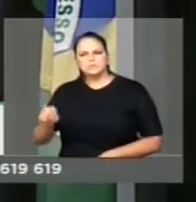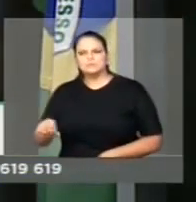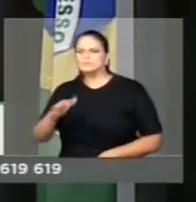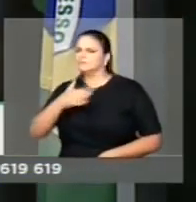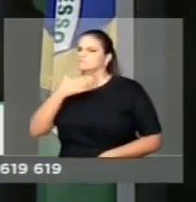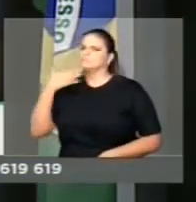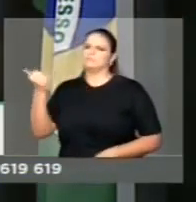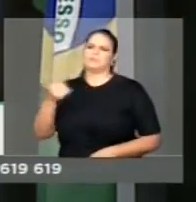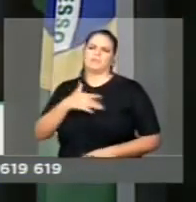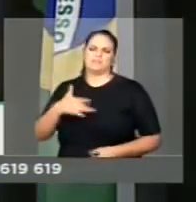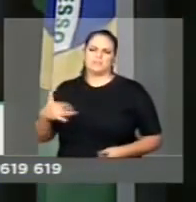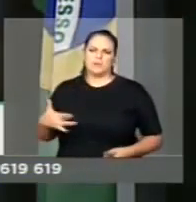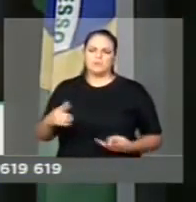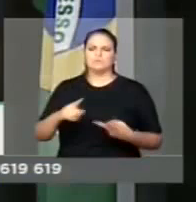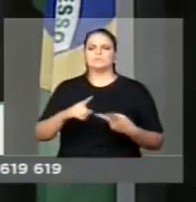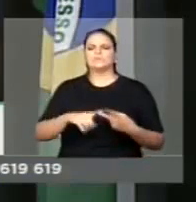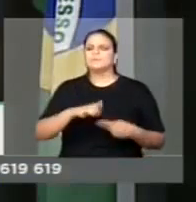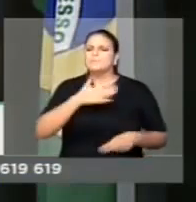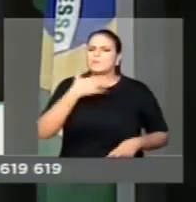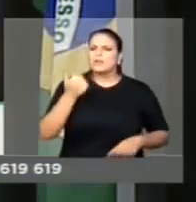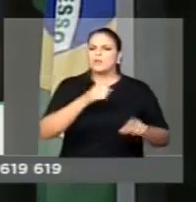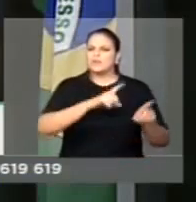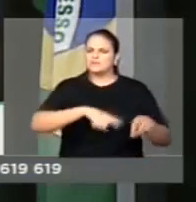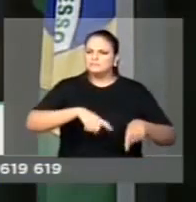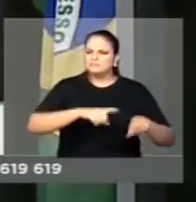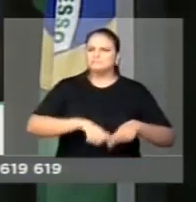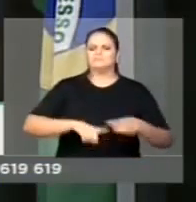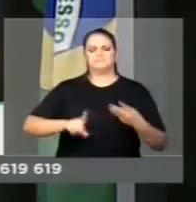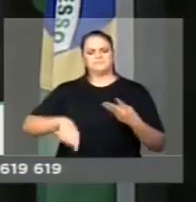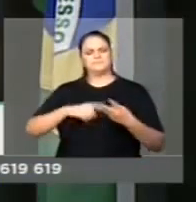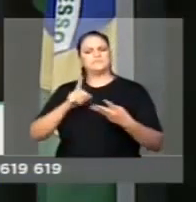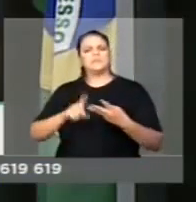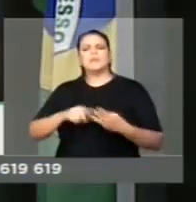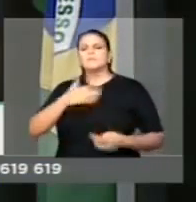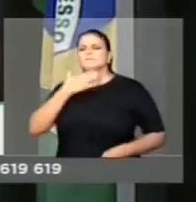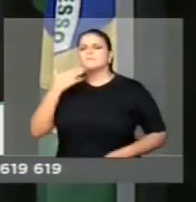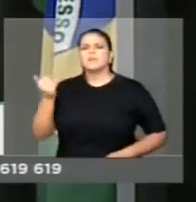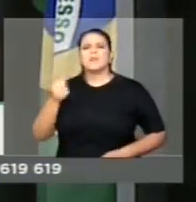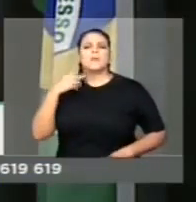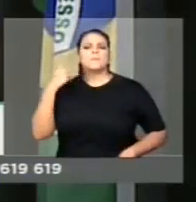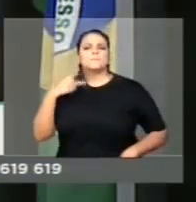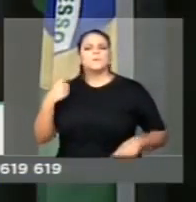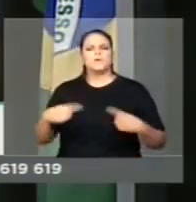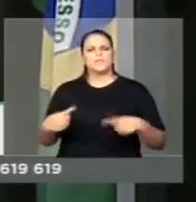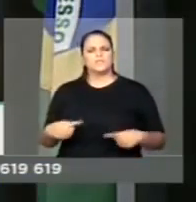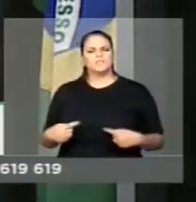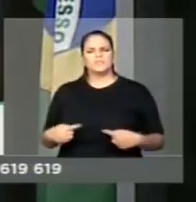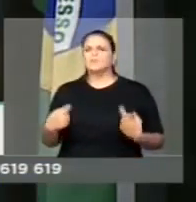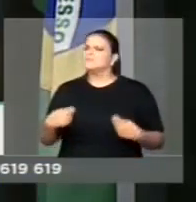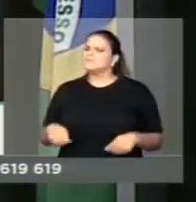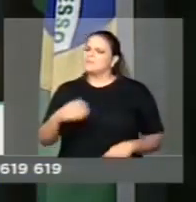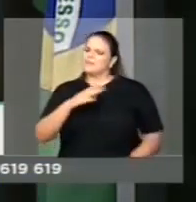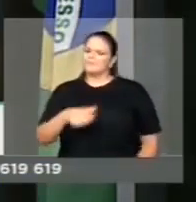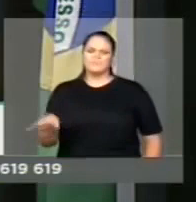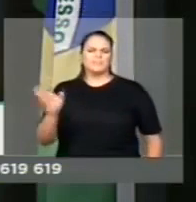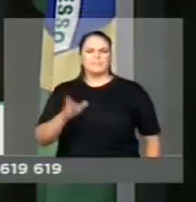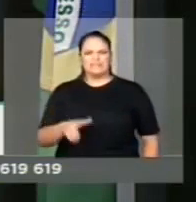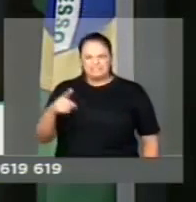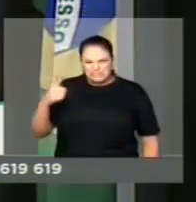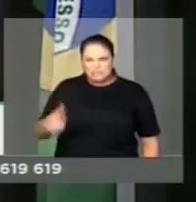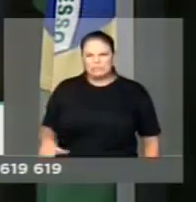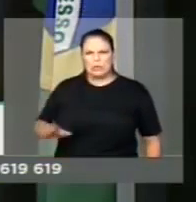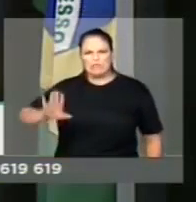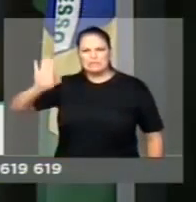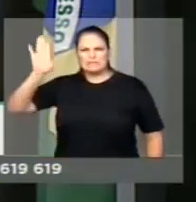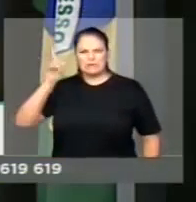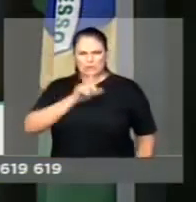de Desenvolvimento Rural. Na reforma política, com o voto distrital e o fim da reeleição. E, se possível, para o futuro,